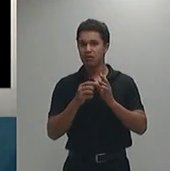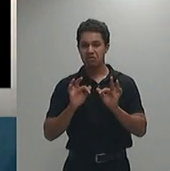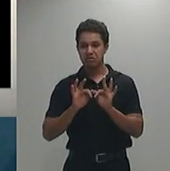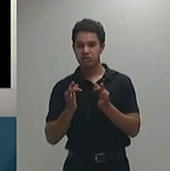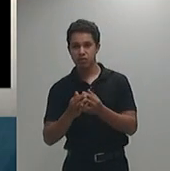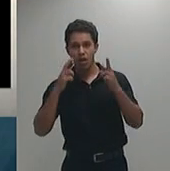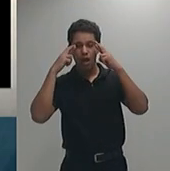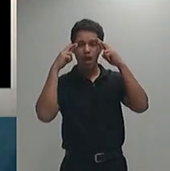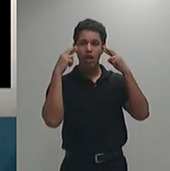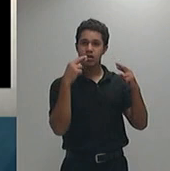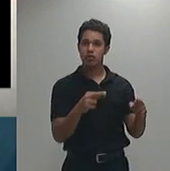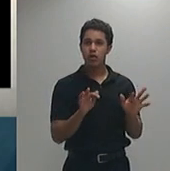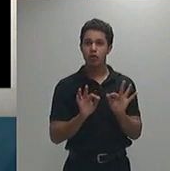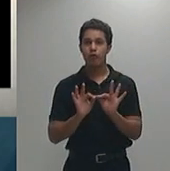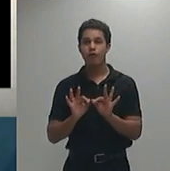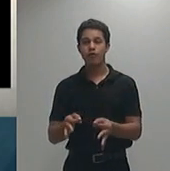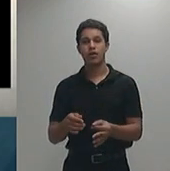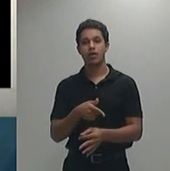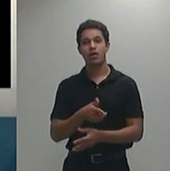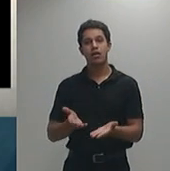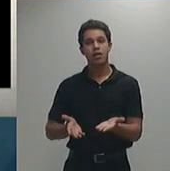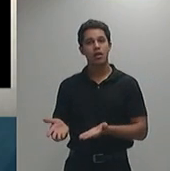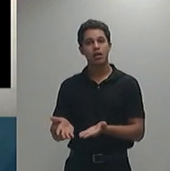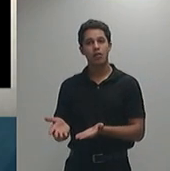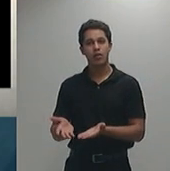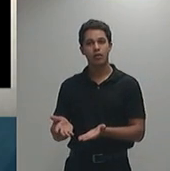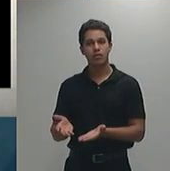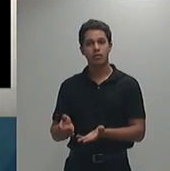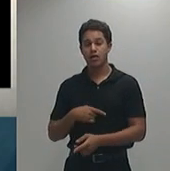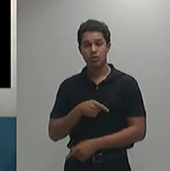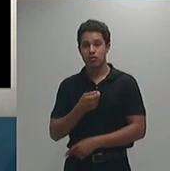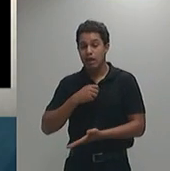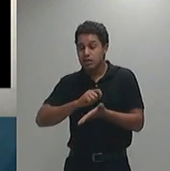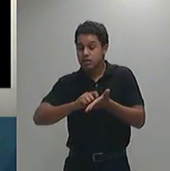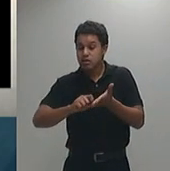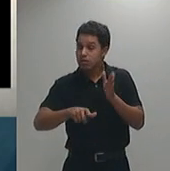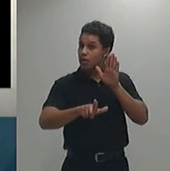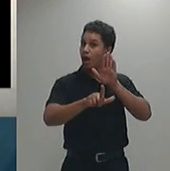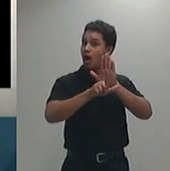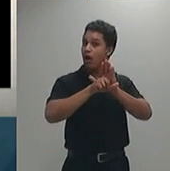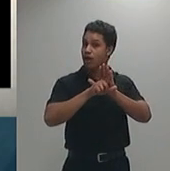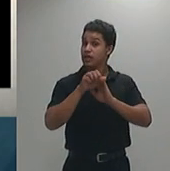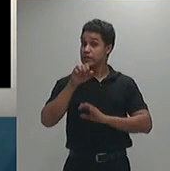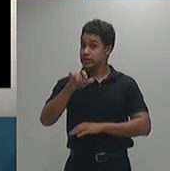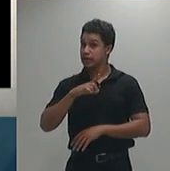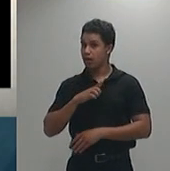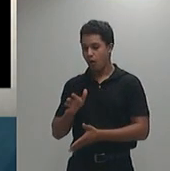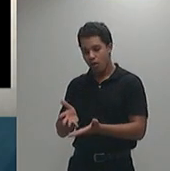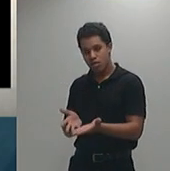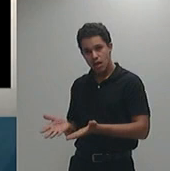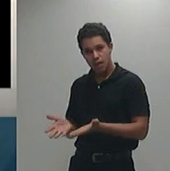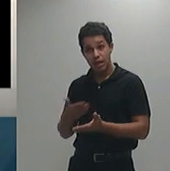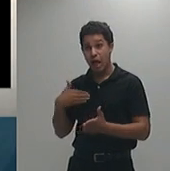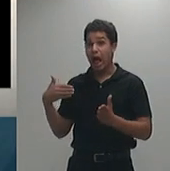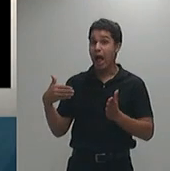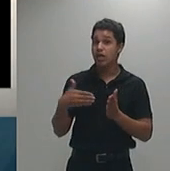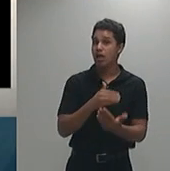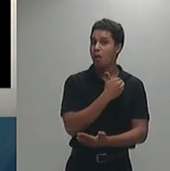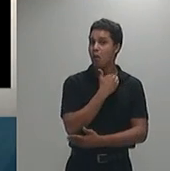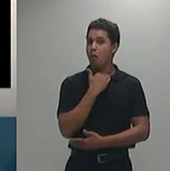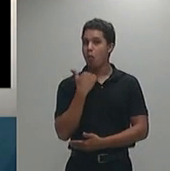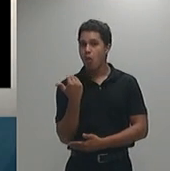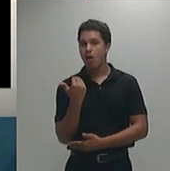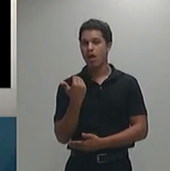daquele tratamento e não tá escrito na lei se é um tratamento até o falecimento em cova Rasa